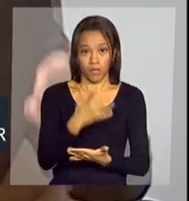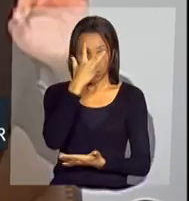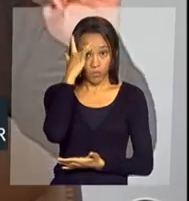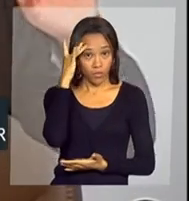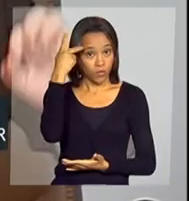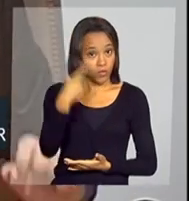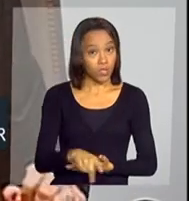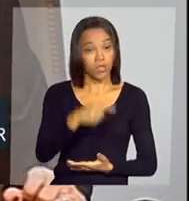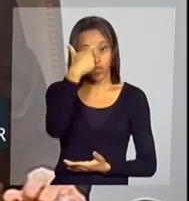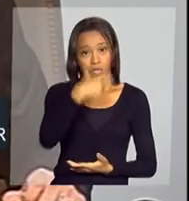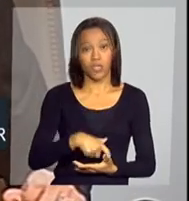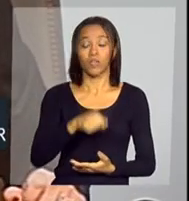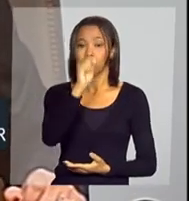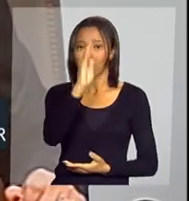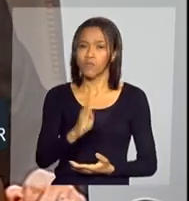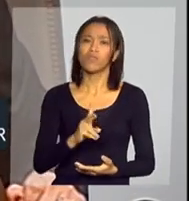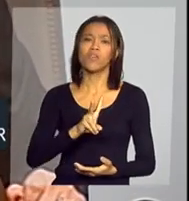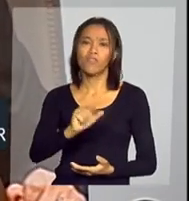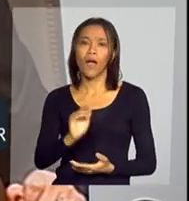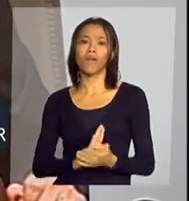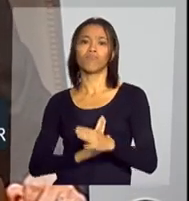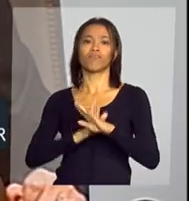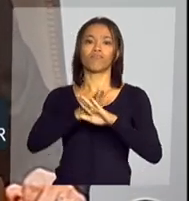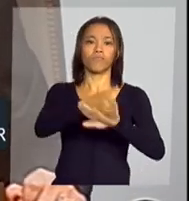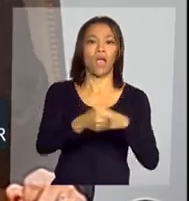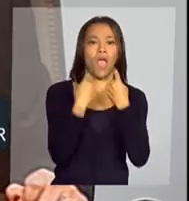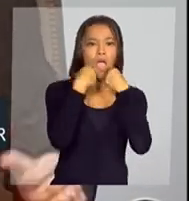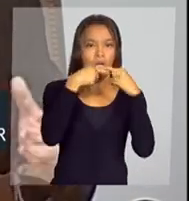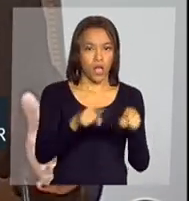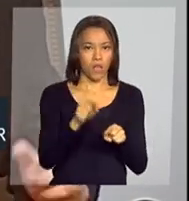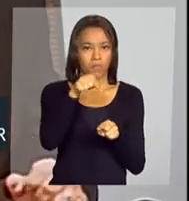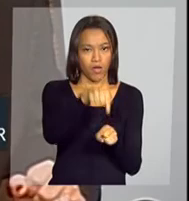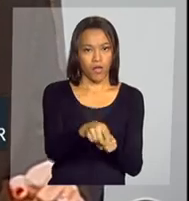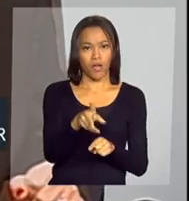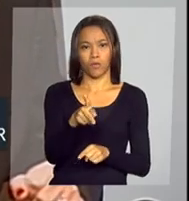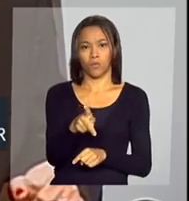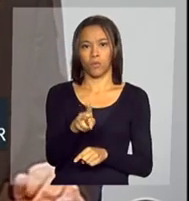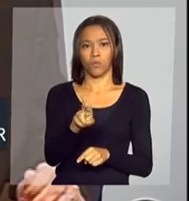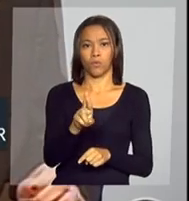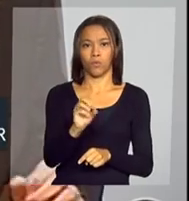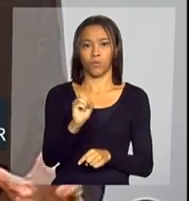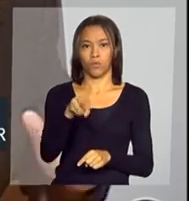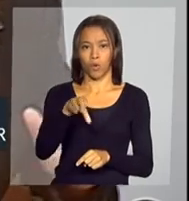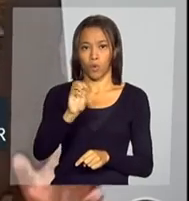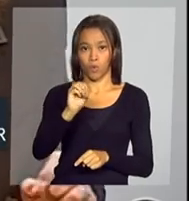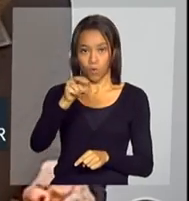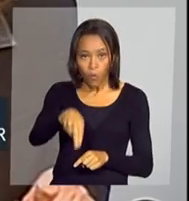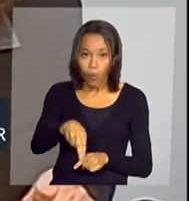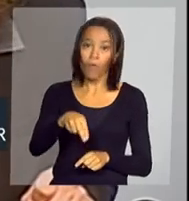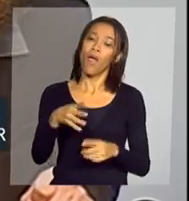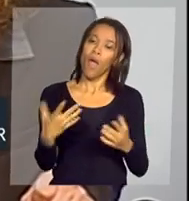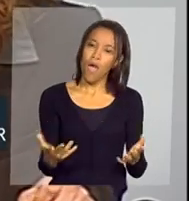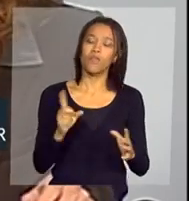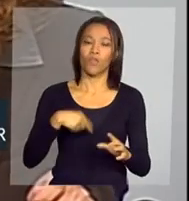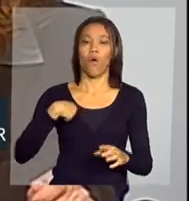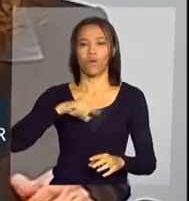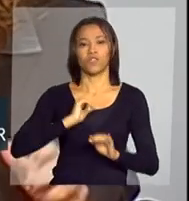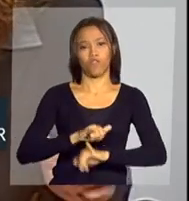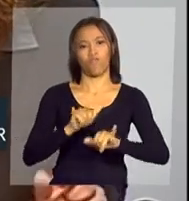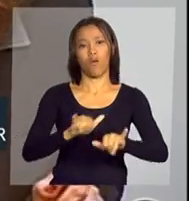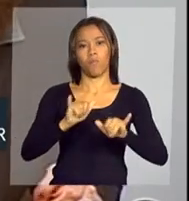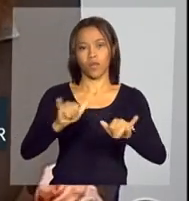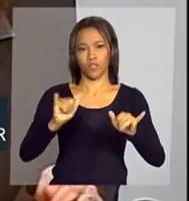brasileiro que vai até os órgãos de Defesa do Consumidor é tão os que essa essas seriam as nossas informações